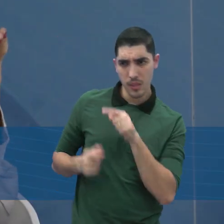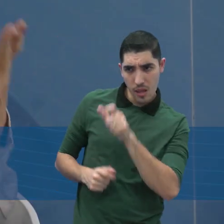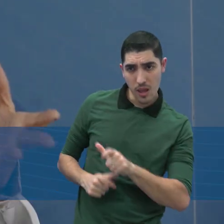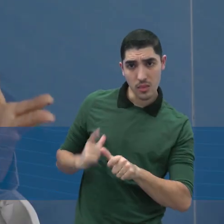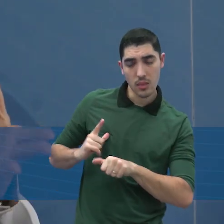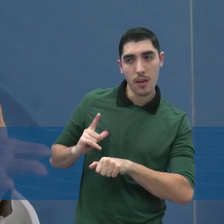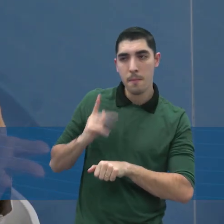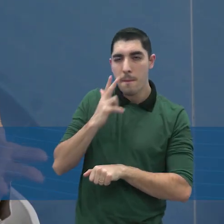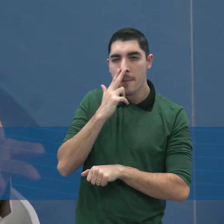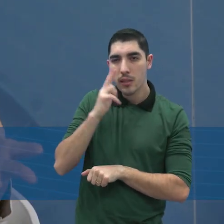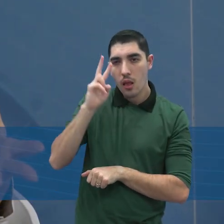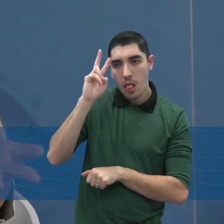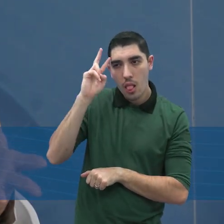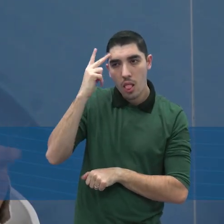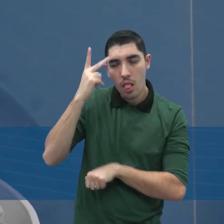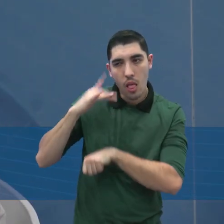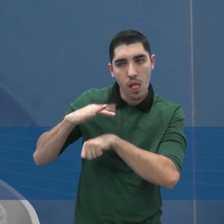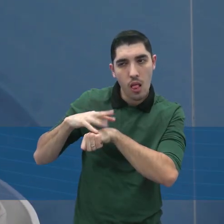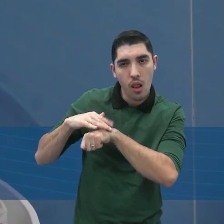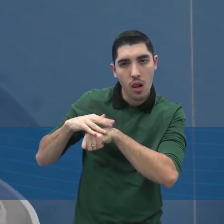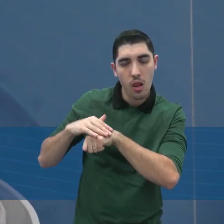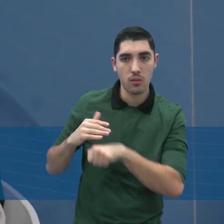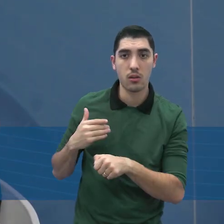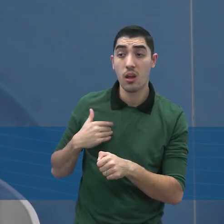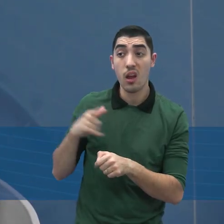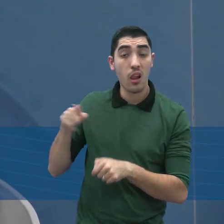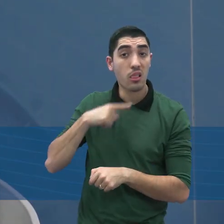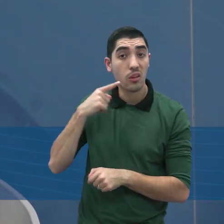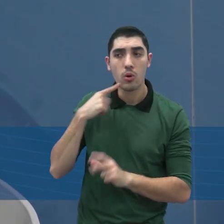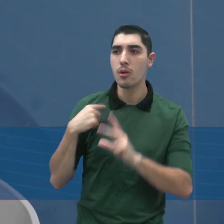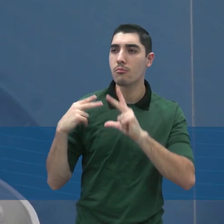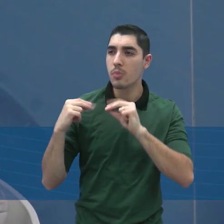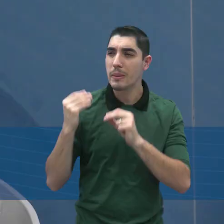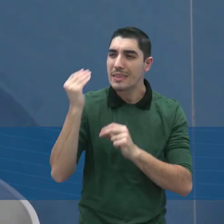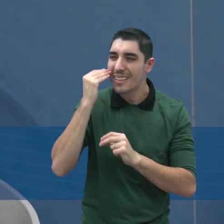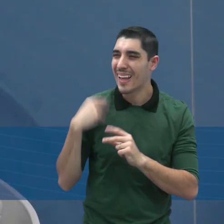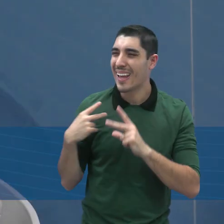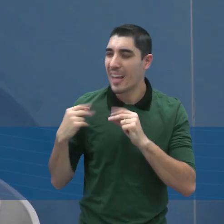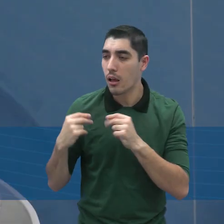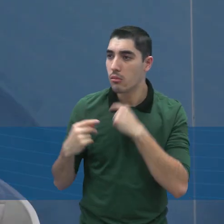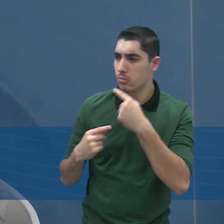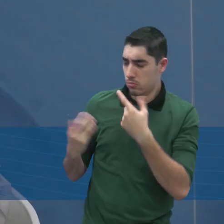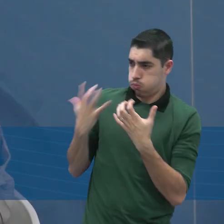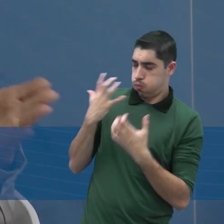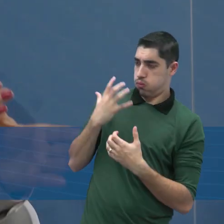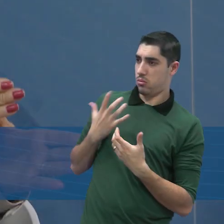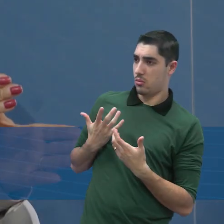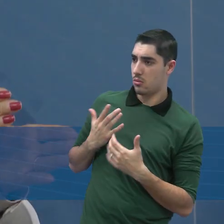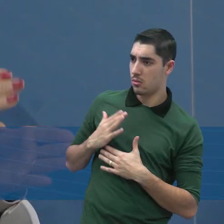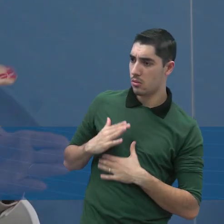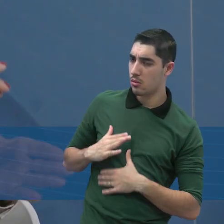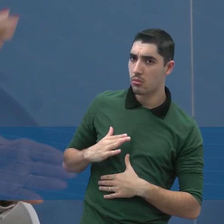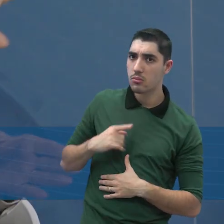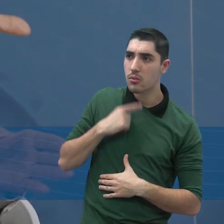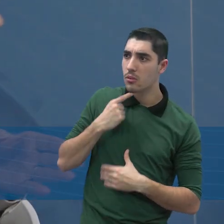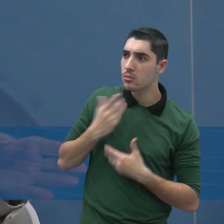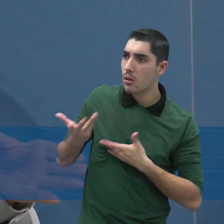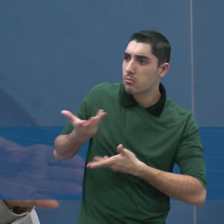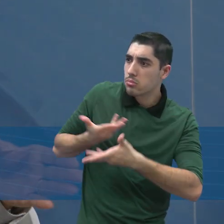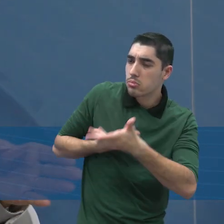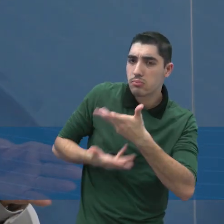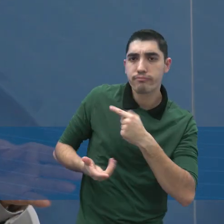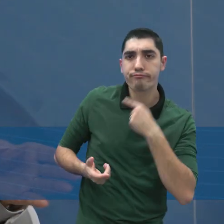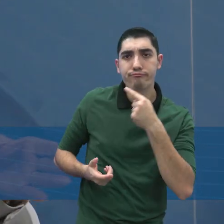adoecendo, não está ela não consegue dialogar, ela passa a se isolar de